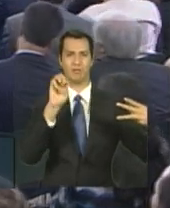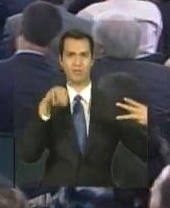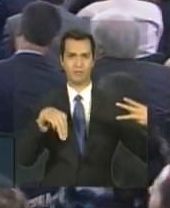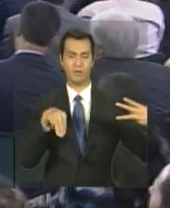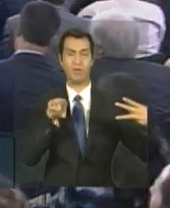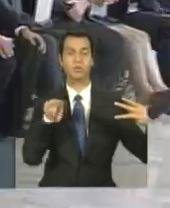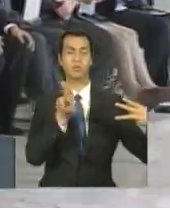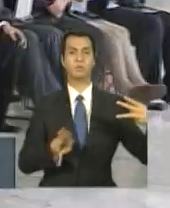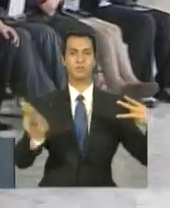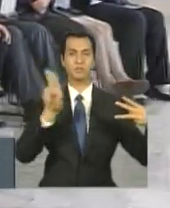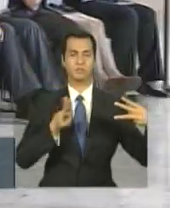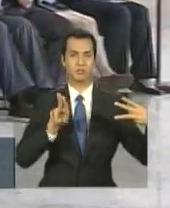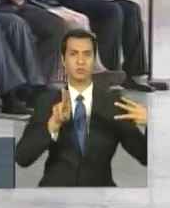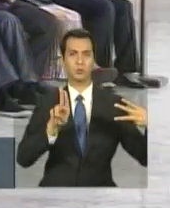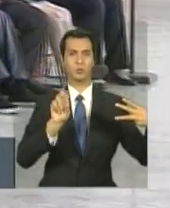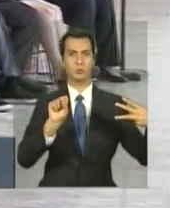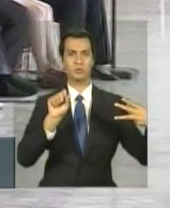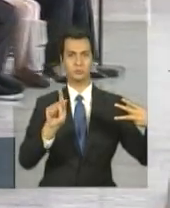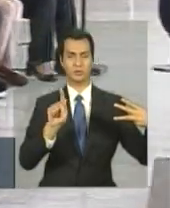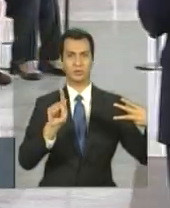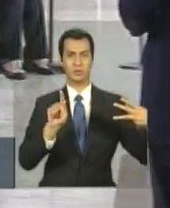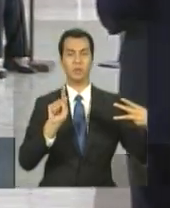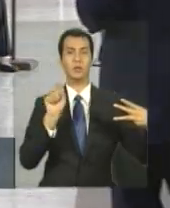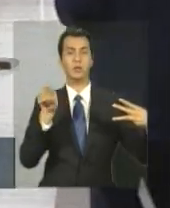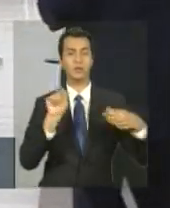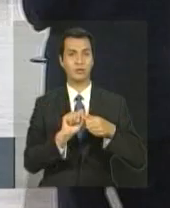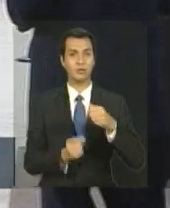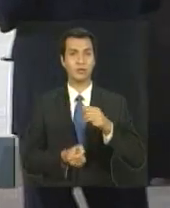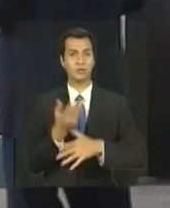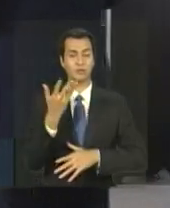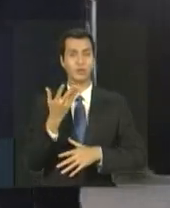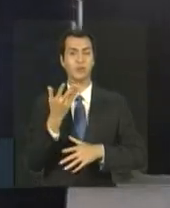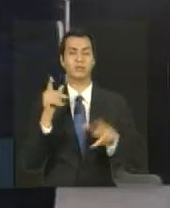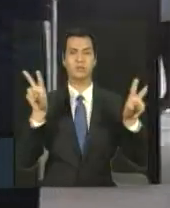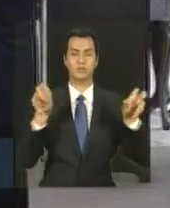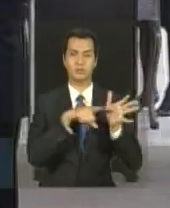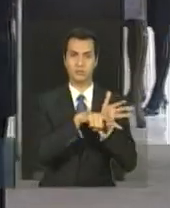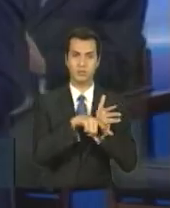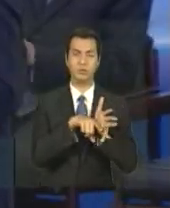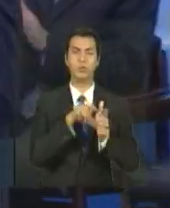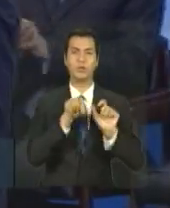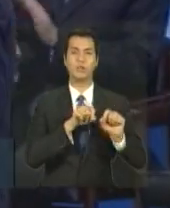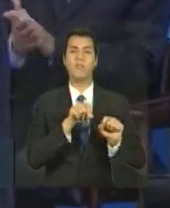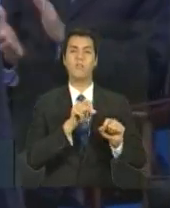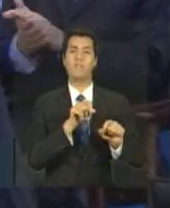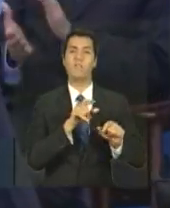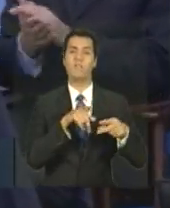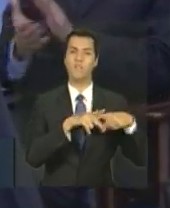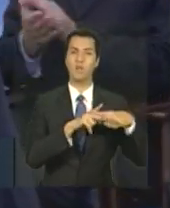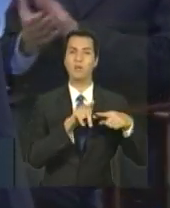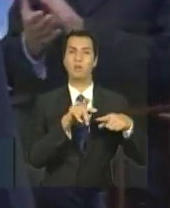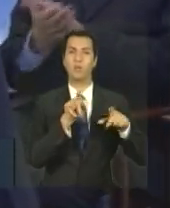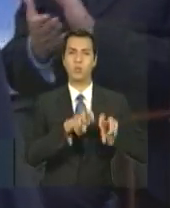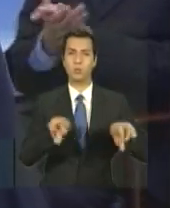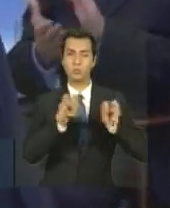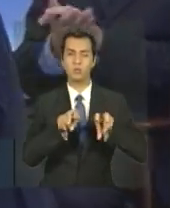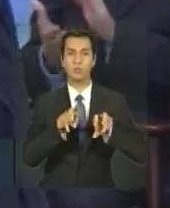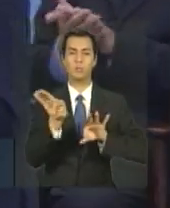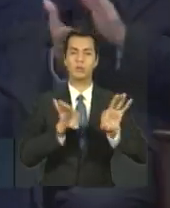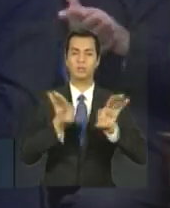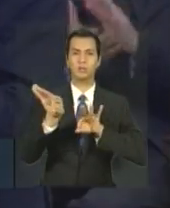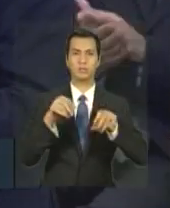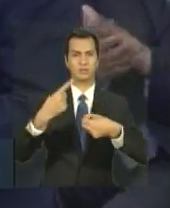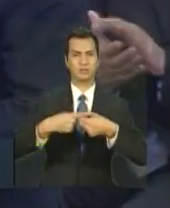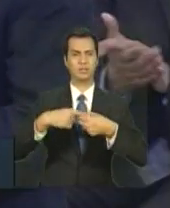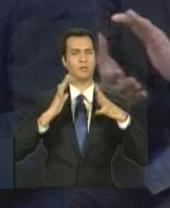da Universidade de São Paulo, autora do trabalho Ferramenta Computacional para Planejamento de Cidades